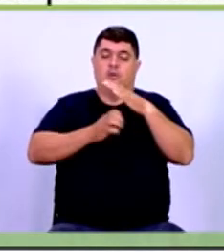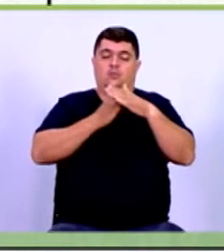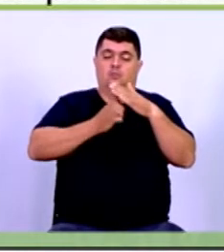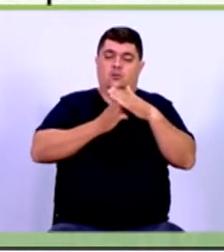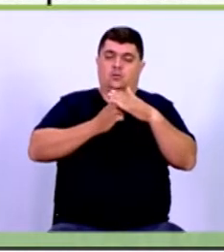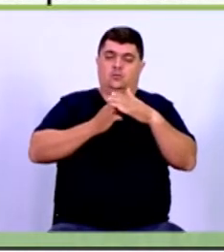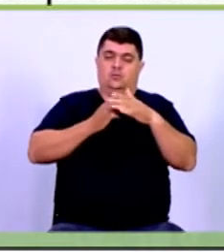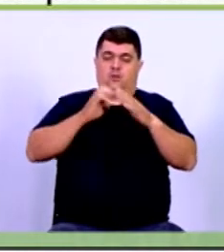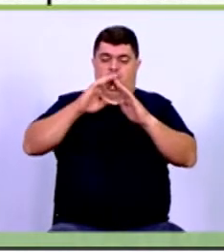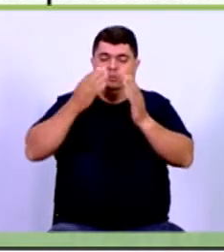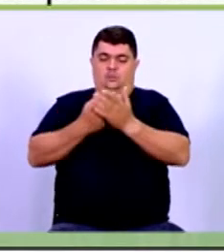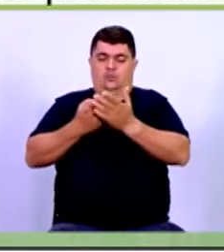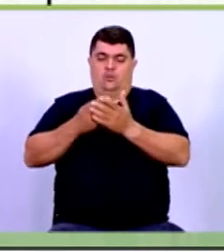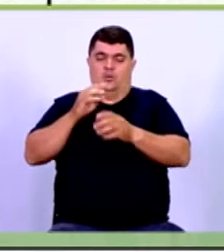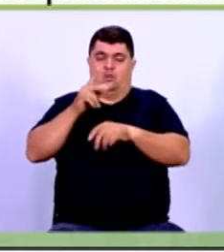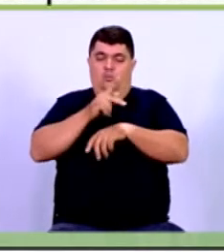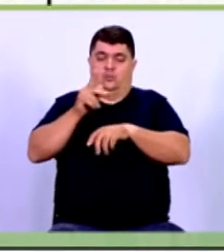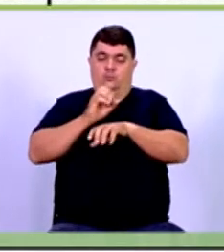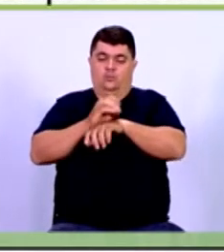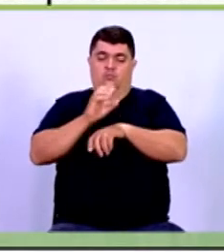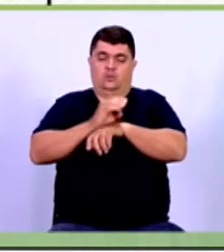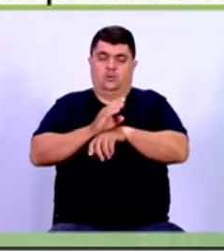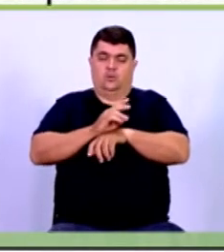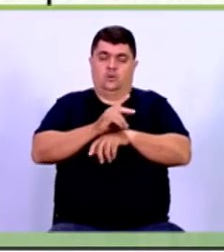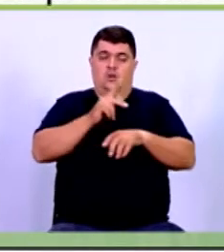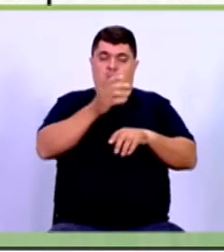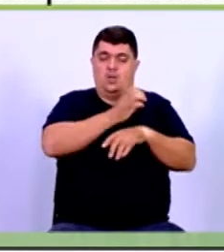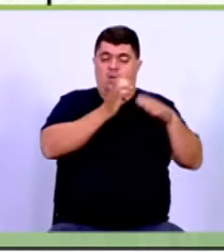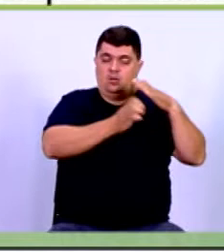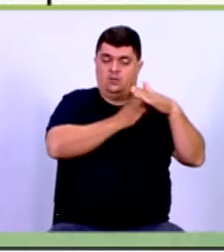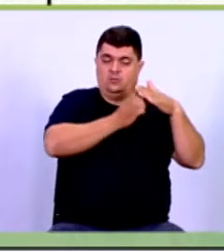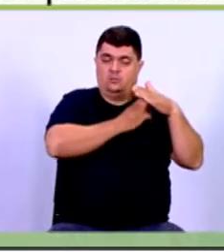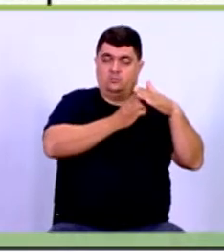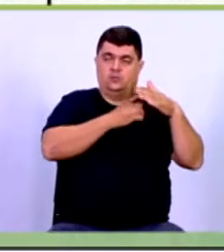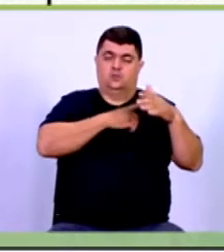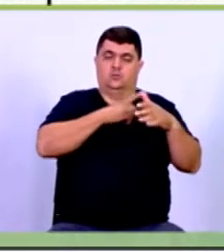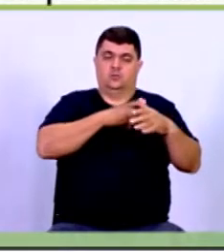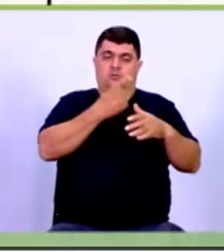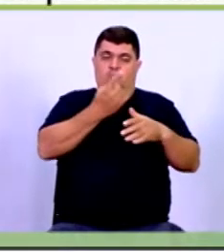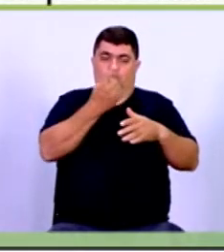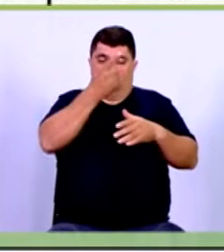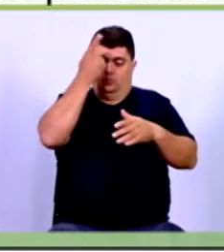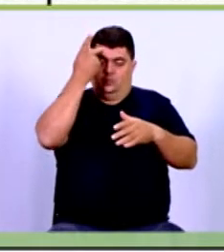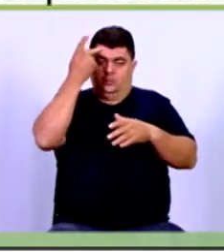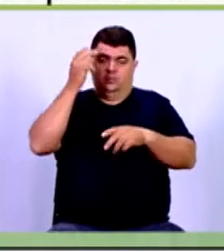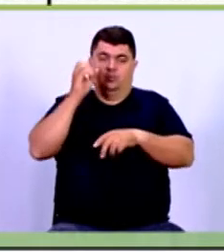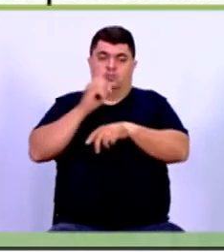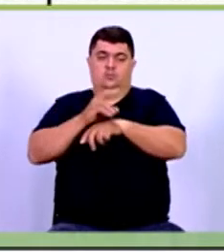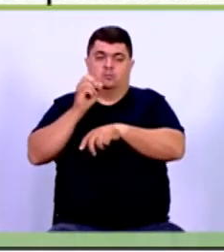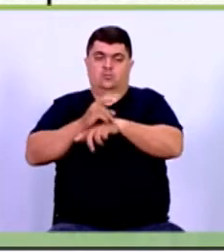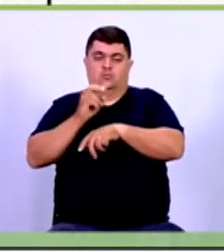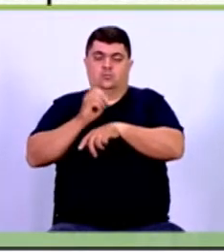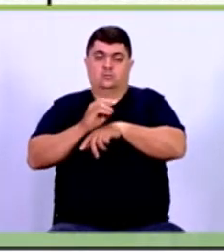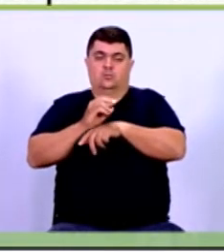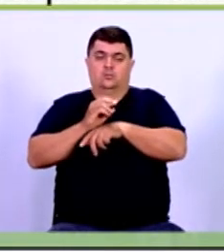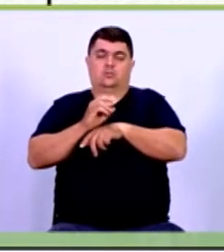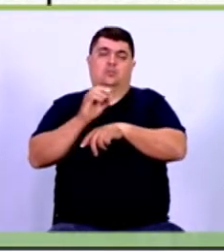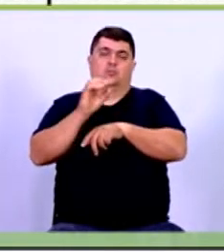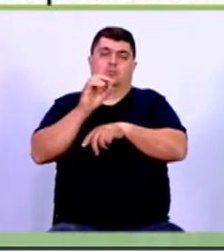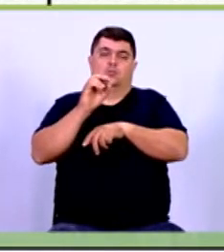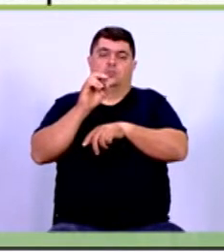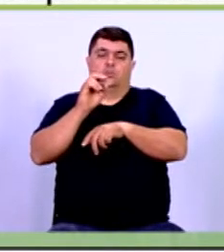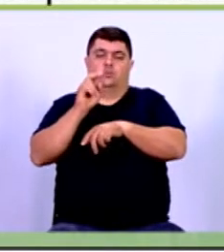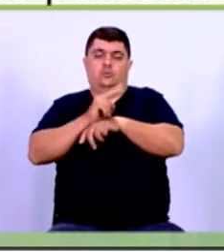professor orientador. A instituição que te recebe, ela indica o quê? Um supervisor para acompanhar